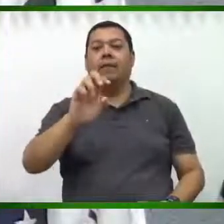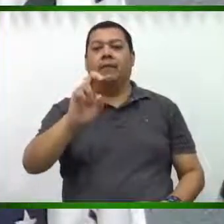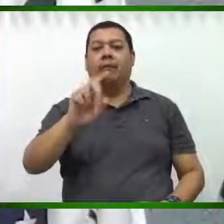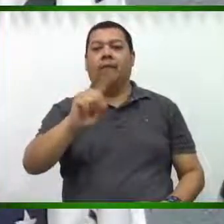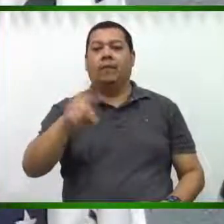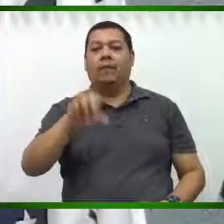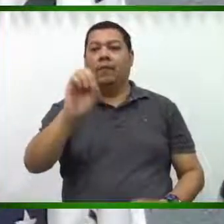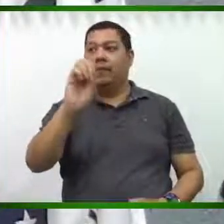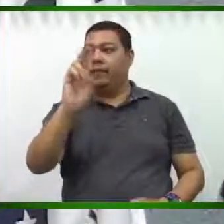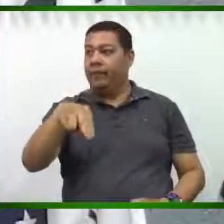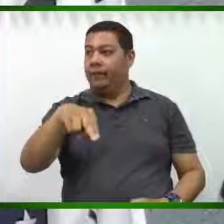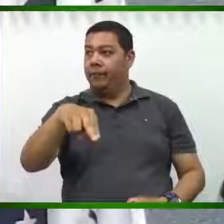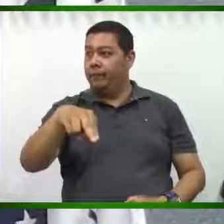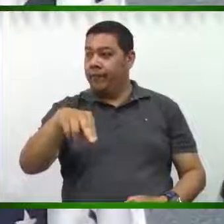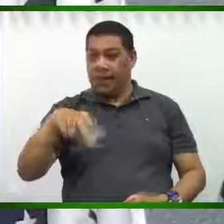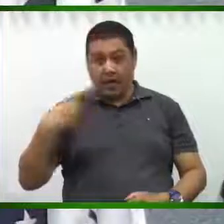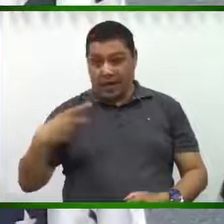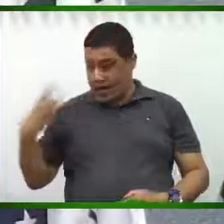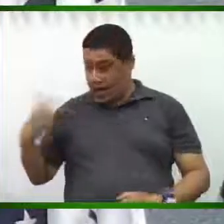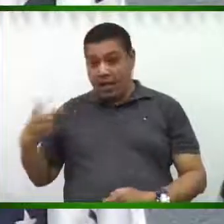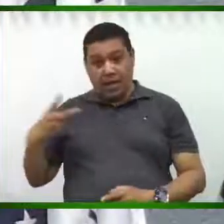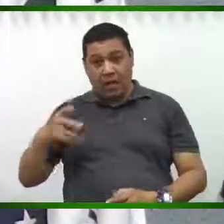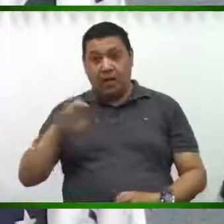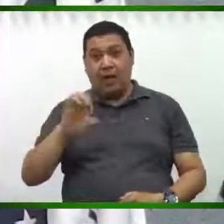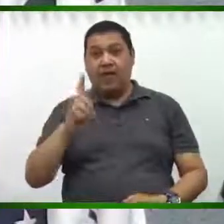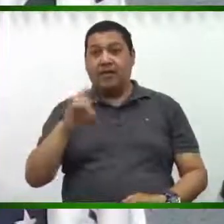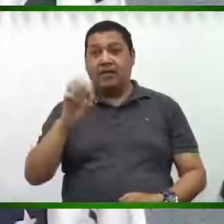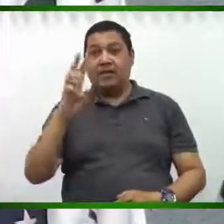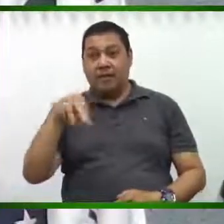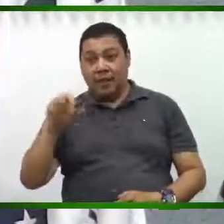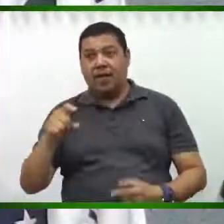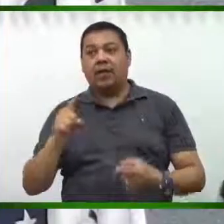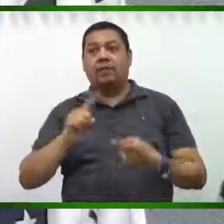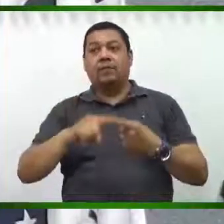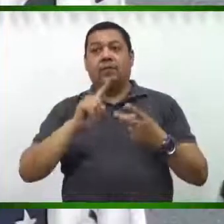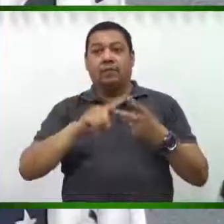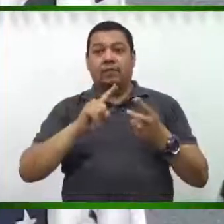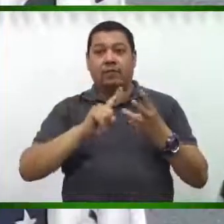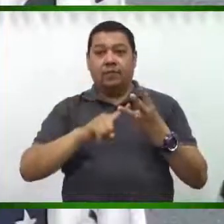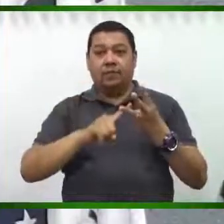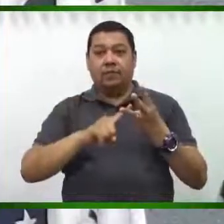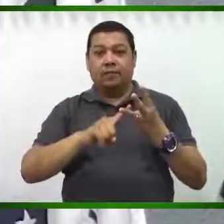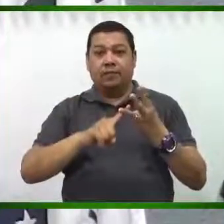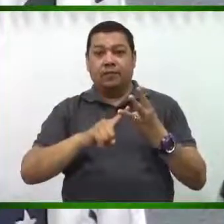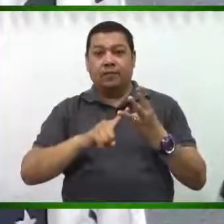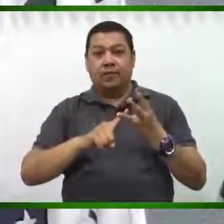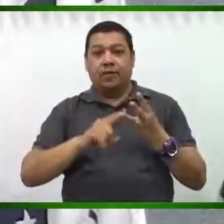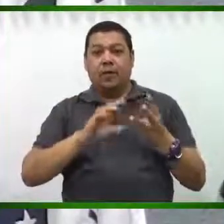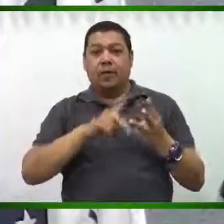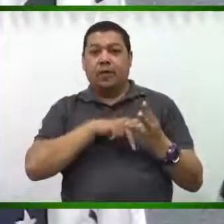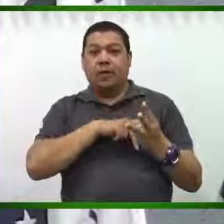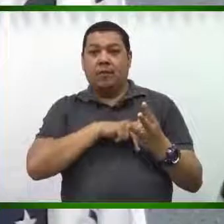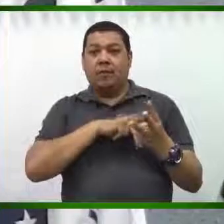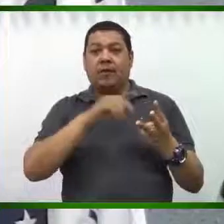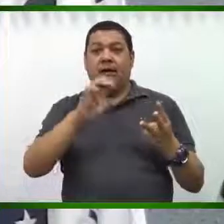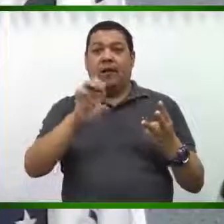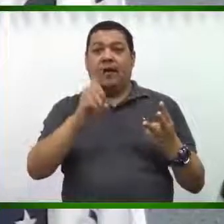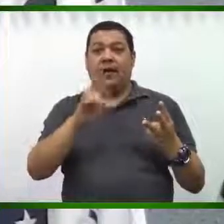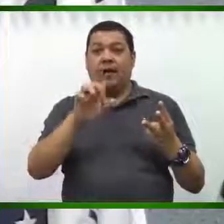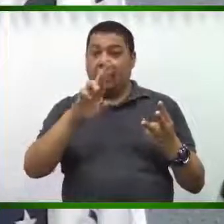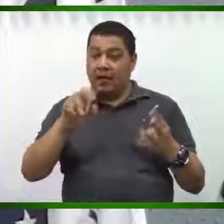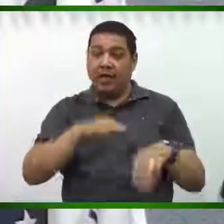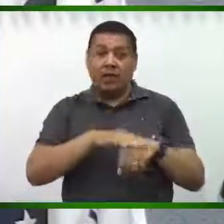vereador Capiche, também nós estivemos ali com o coronel Éder, conversando sobre essas emendas